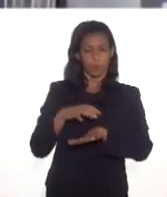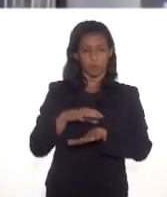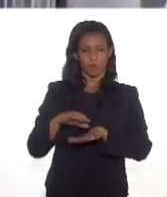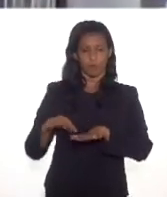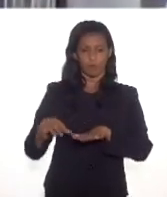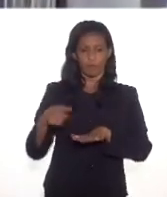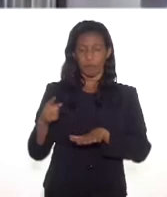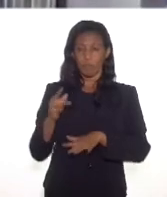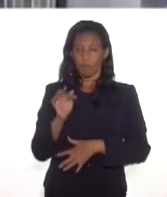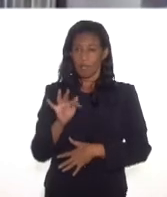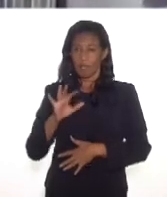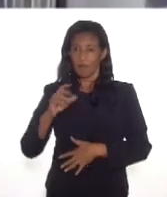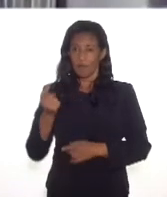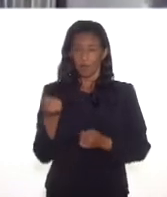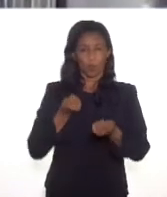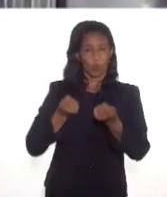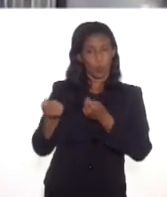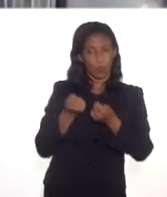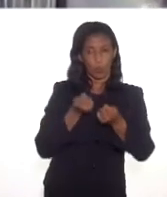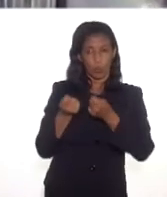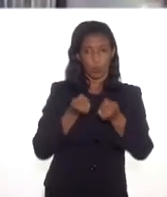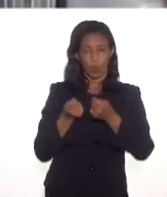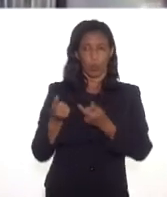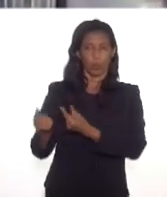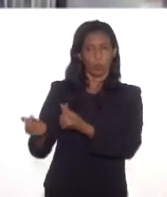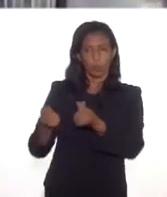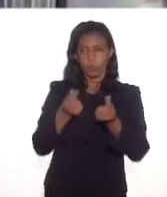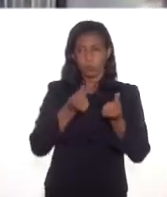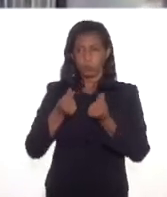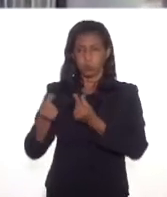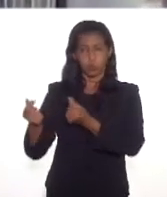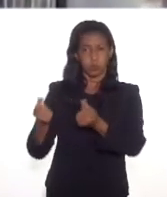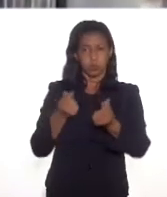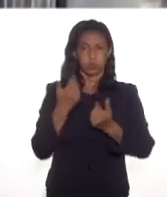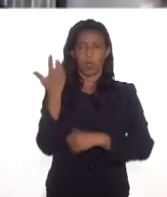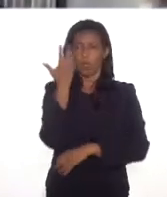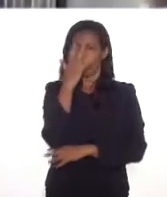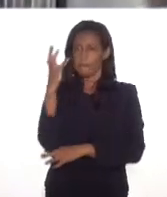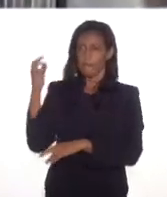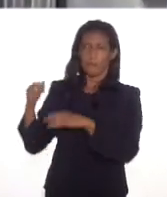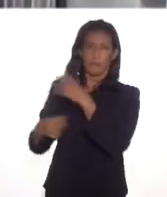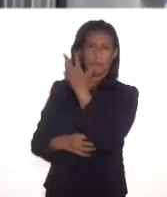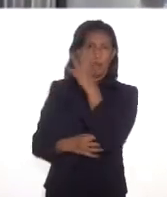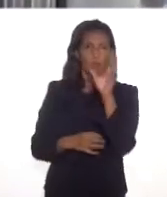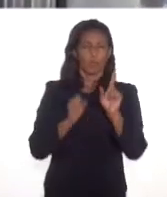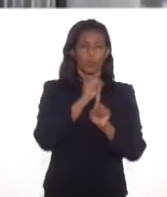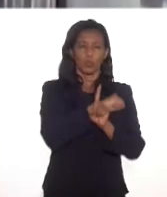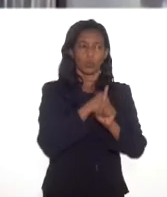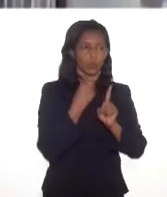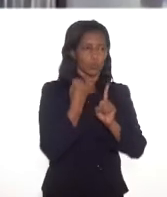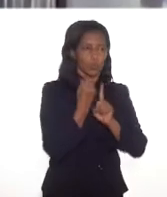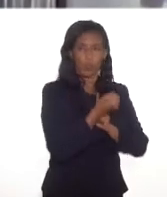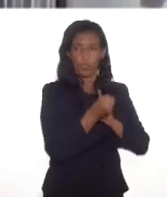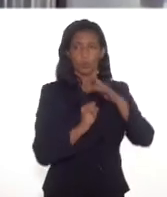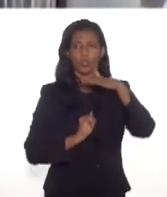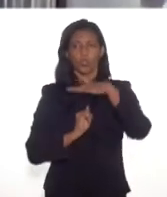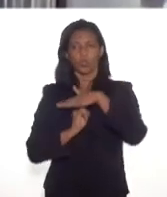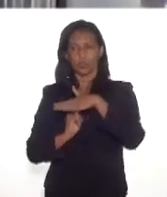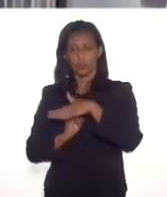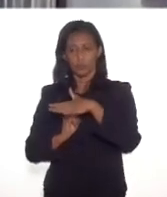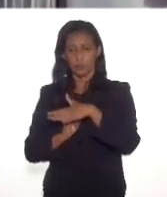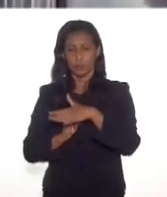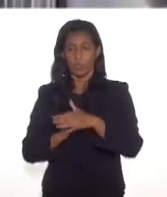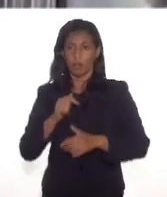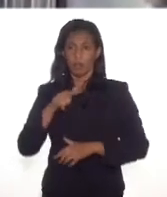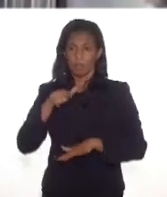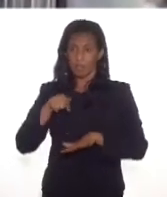aspectos físico, econômico, financeiro, ambiental, social, institucional, que